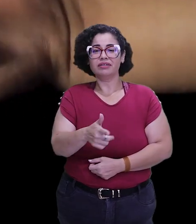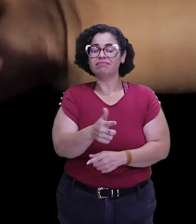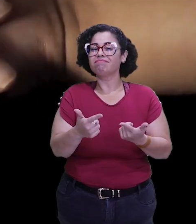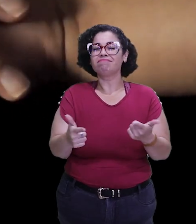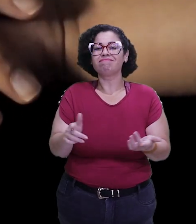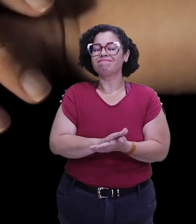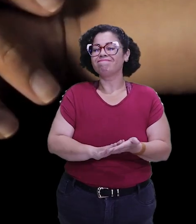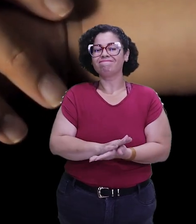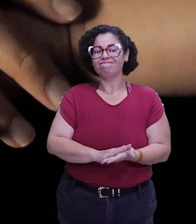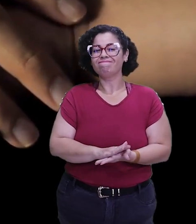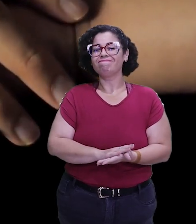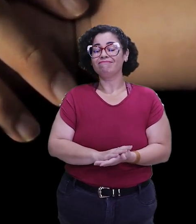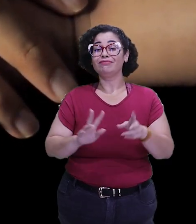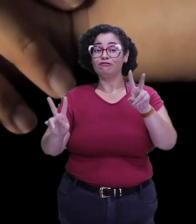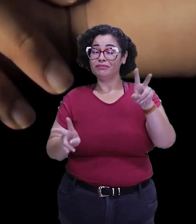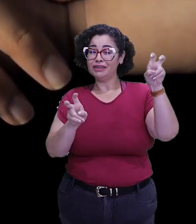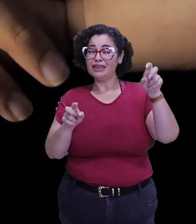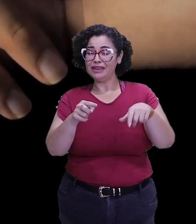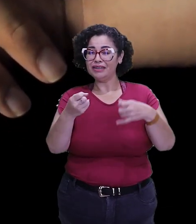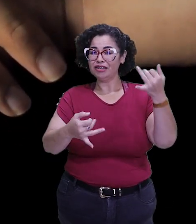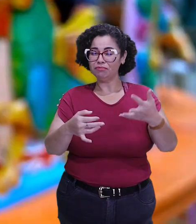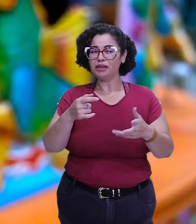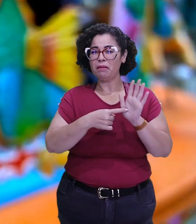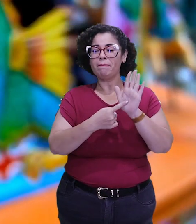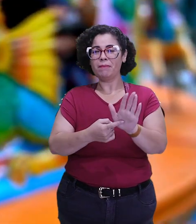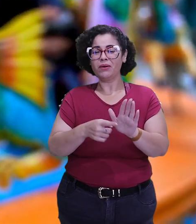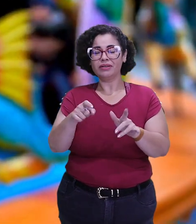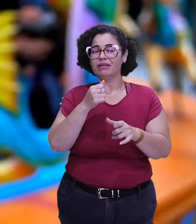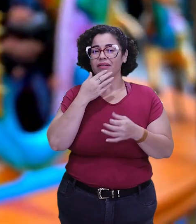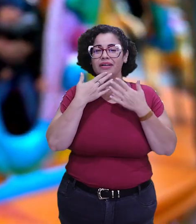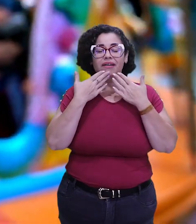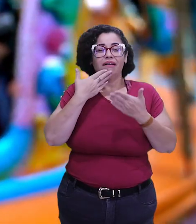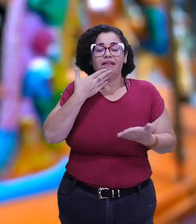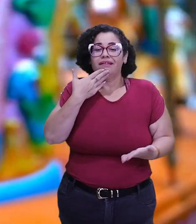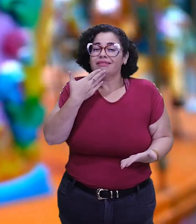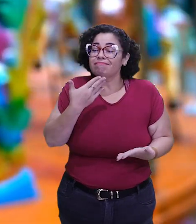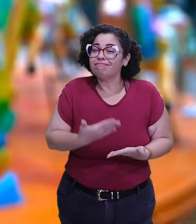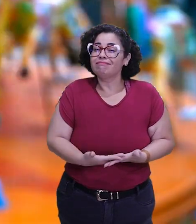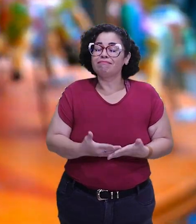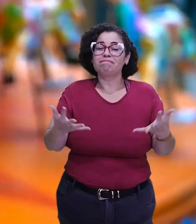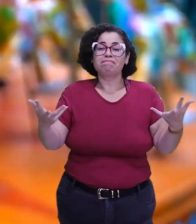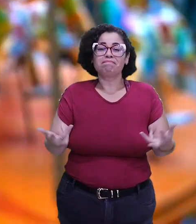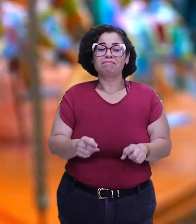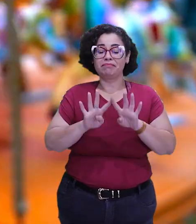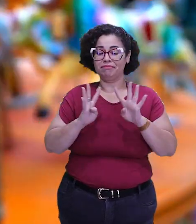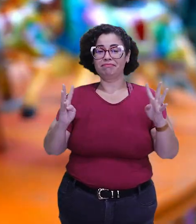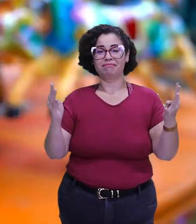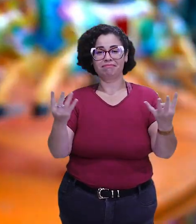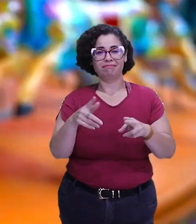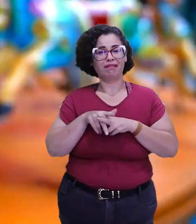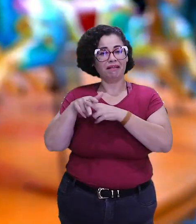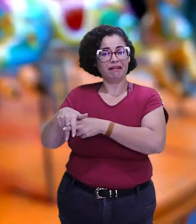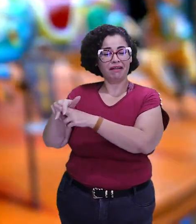meninos. Há um trecho em que eles se mostram extasiados pela beleza do carrossel.